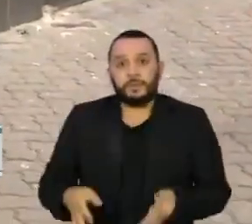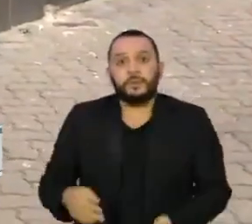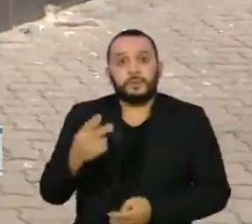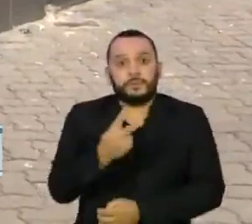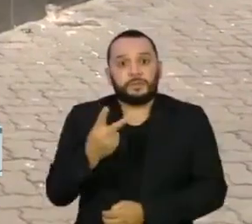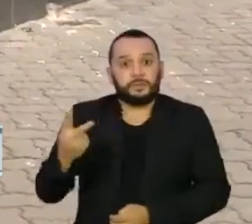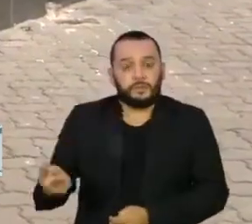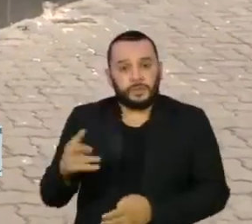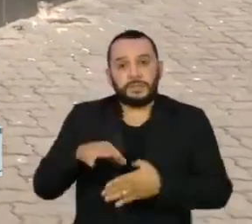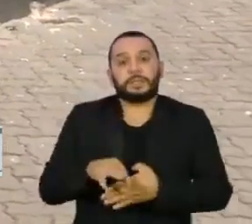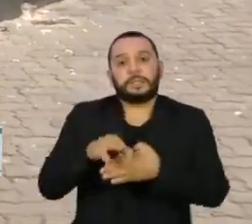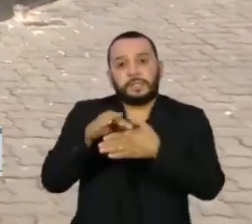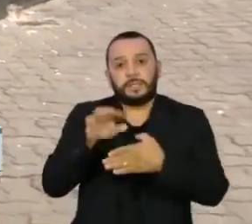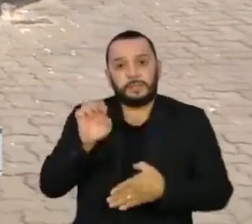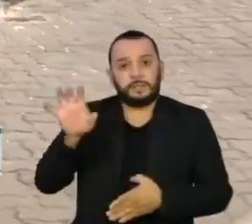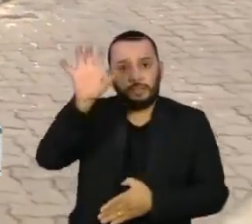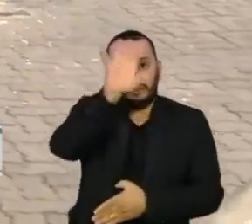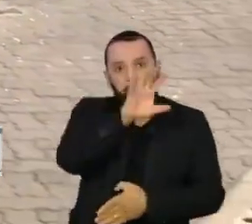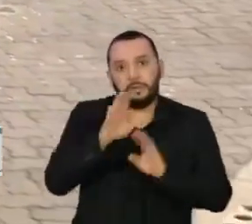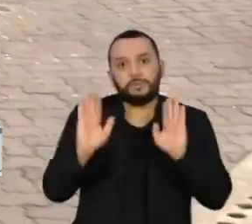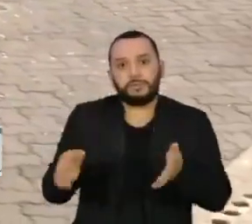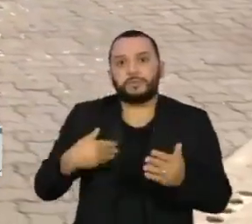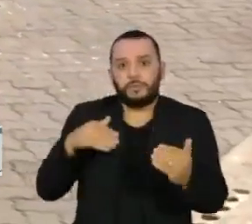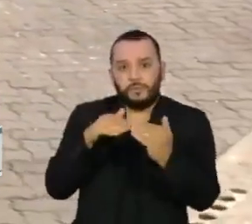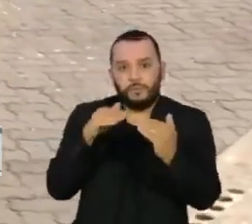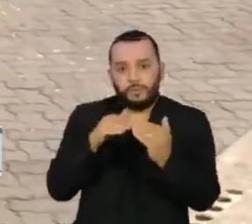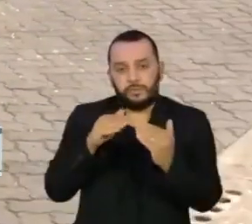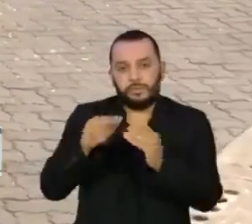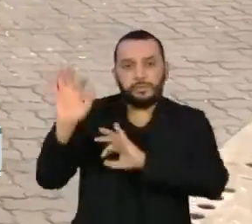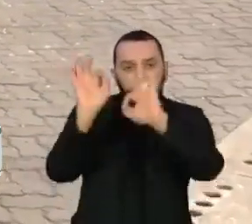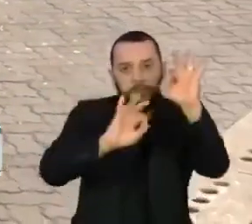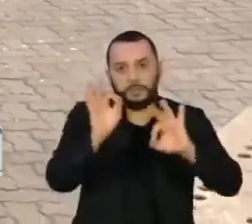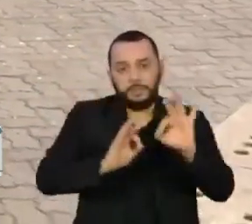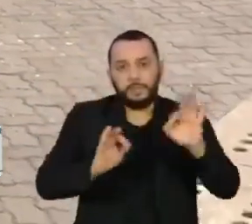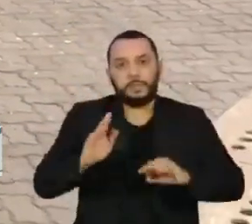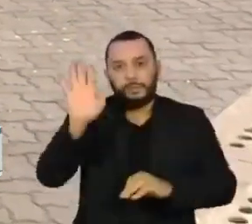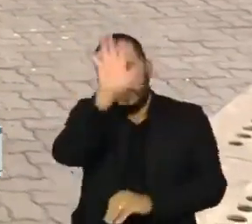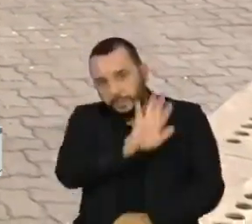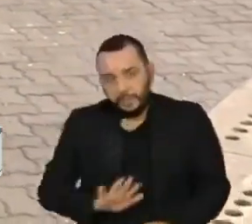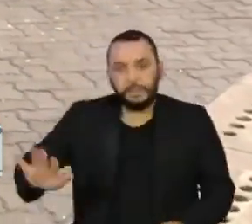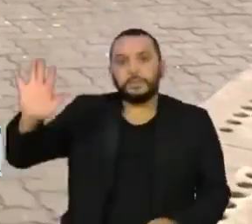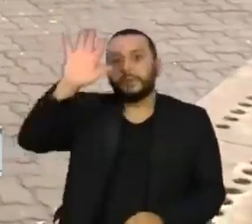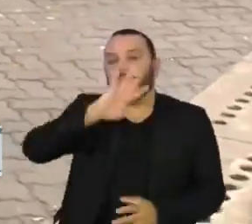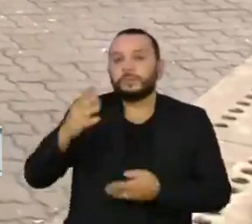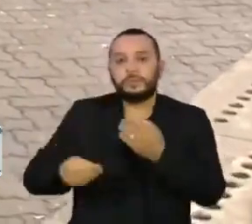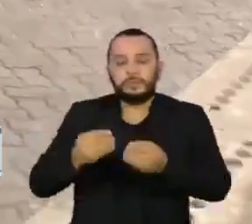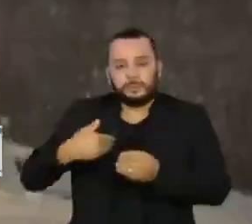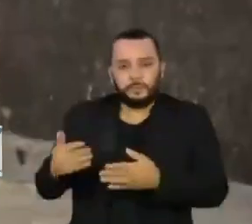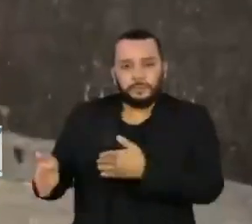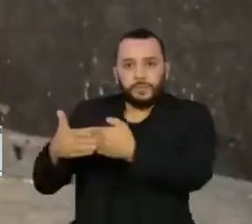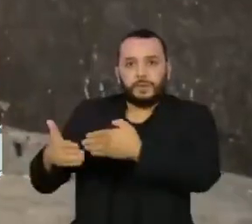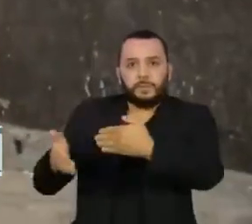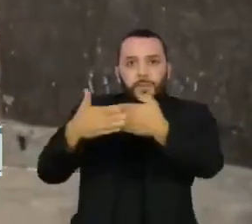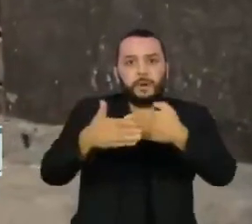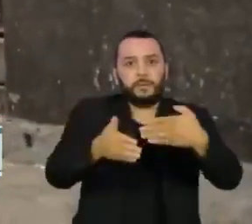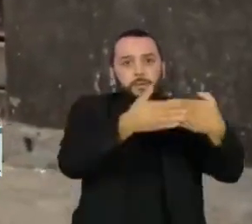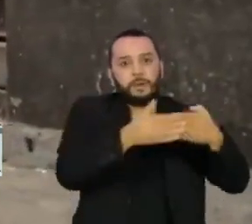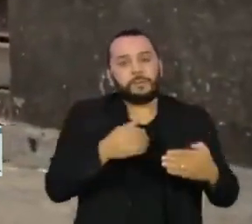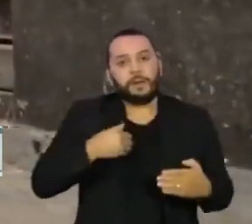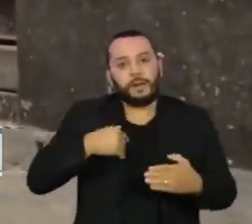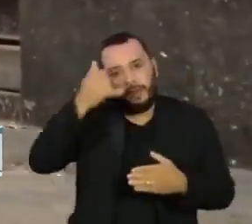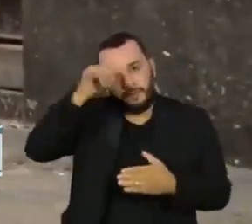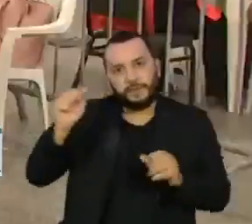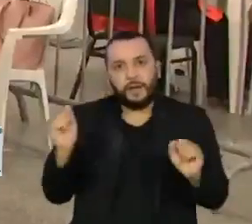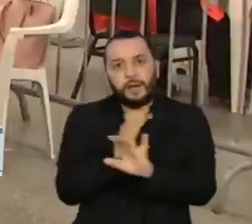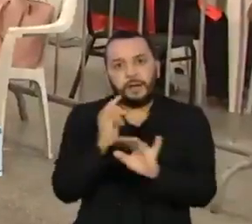22 líderes estaduais já concordaram em um planejamento Nacional de medidas de restrição para diminuir